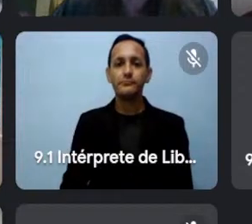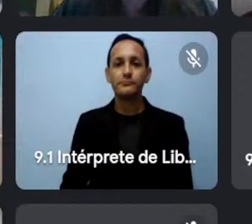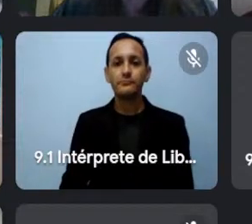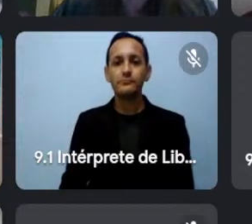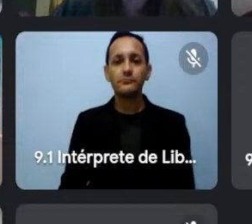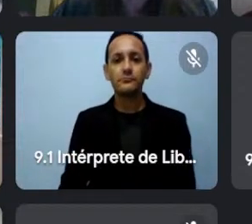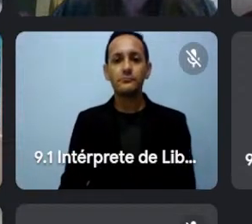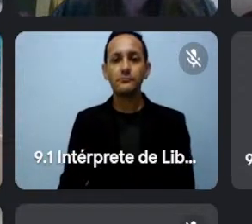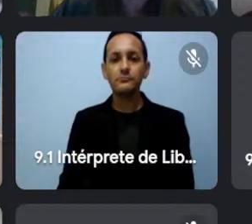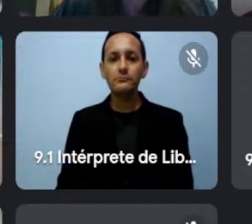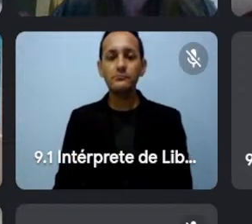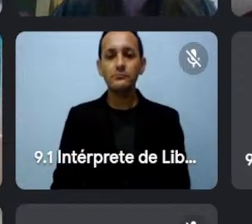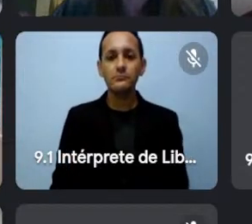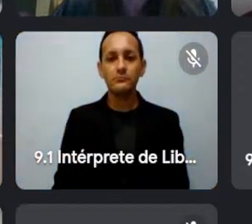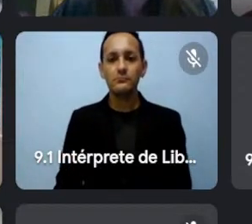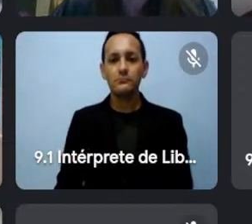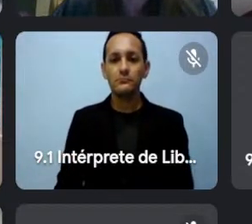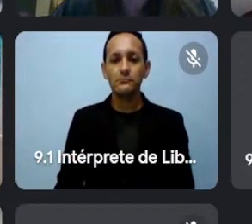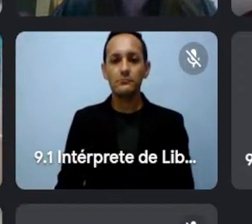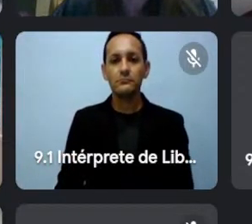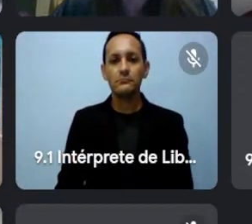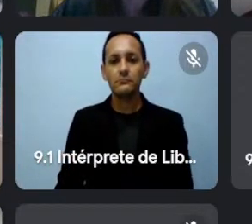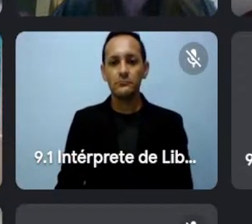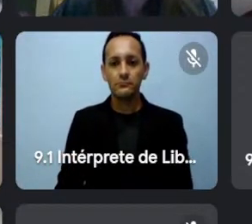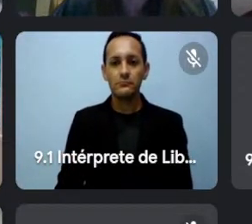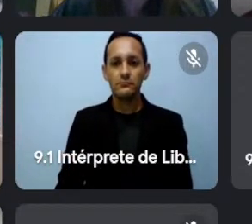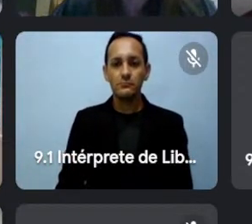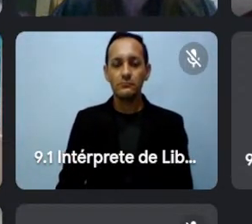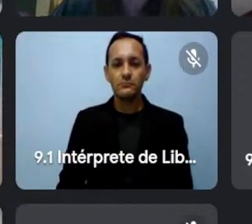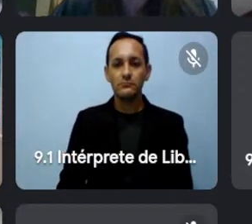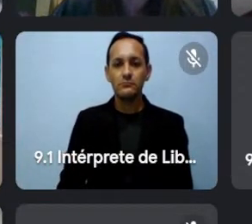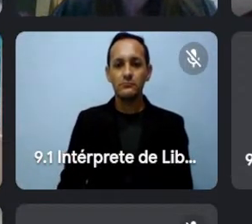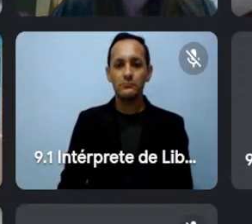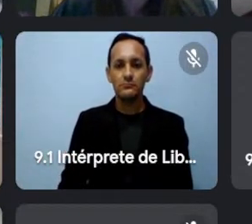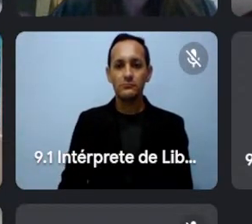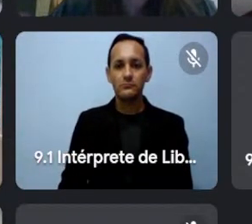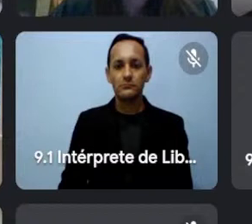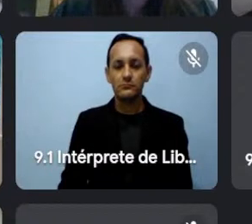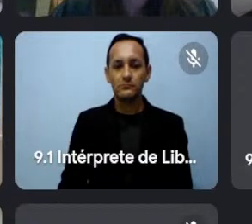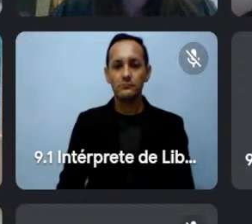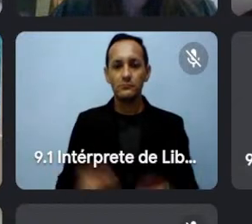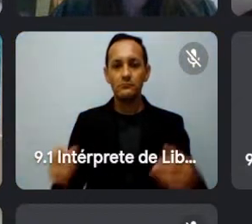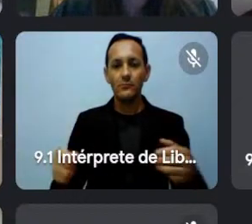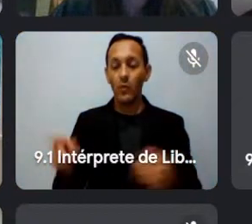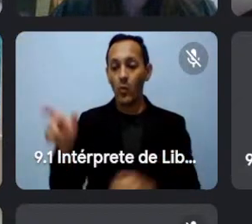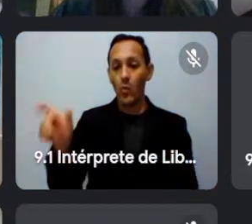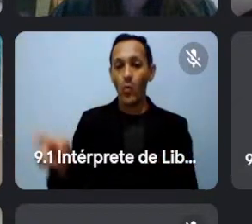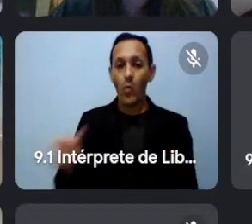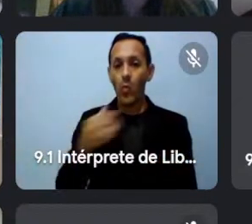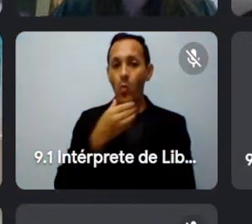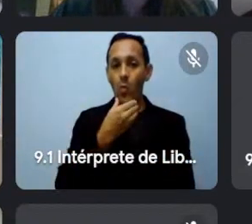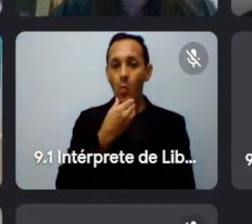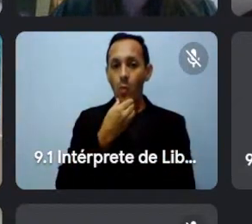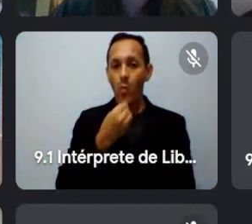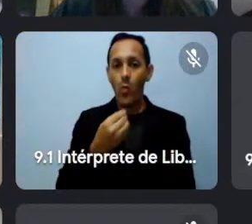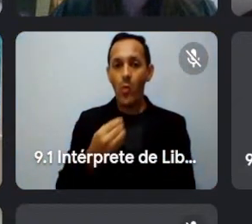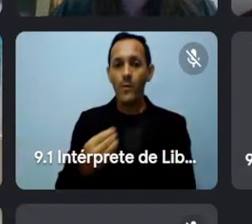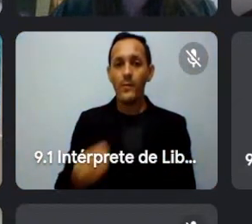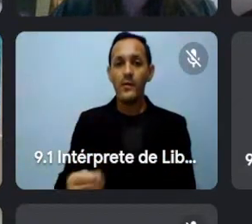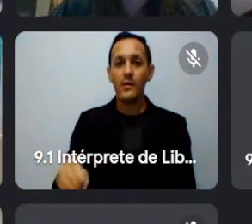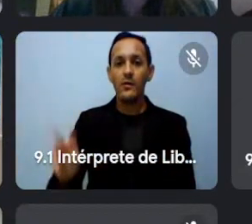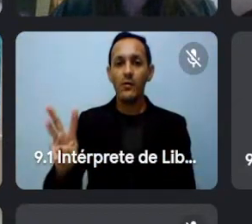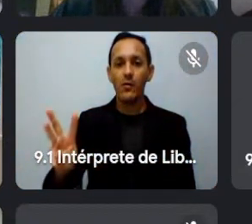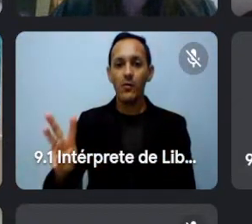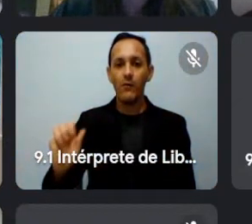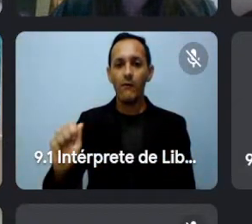subjetivismo e com relação ao segundo denunciado e condenado que o filho